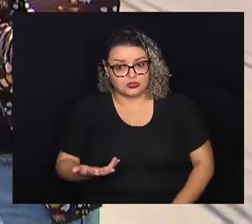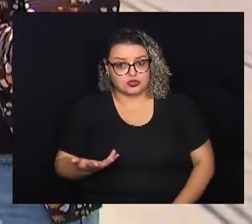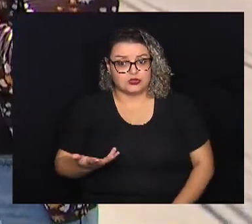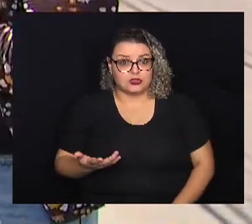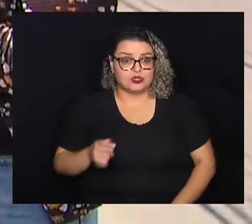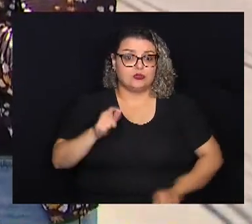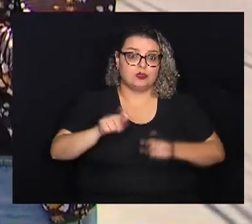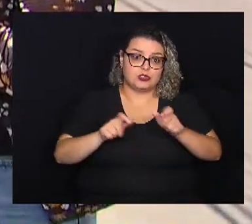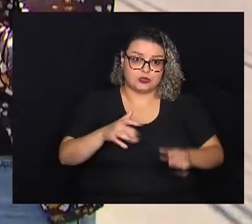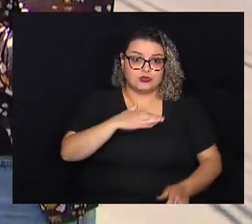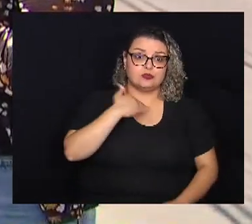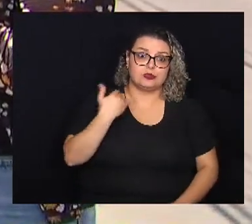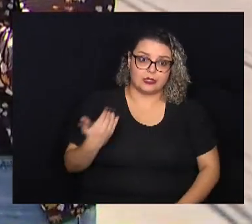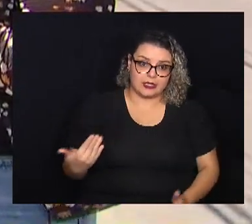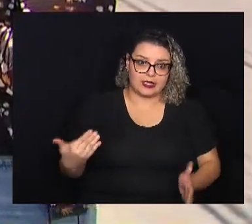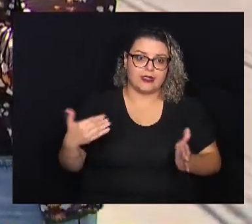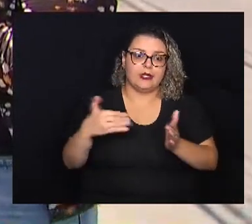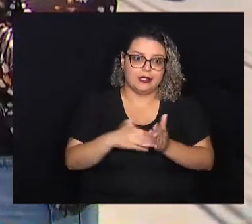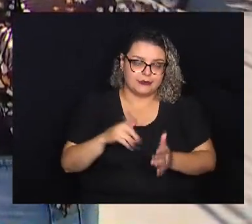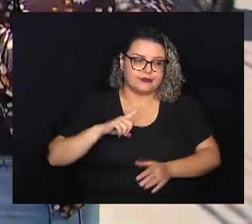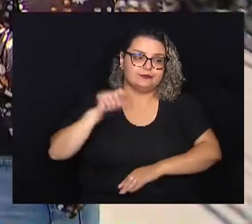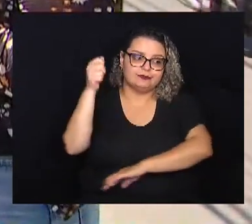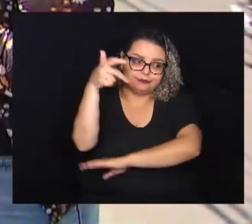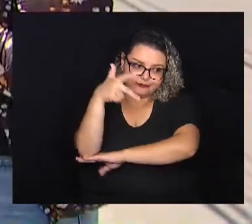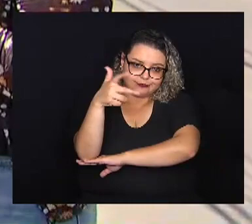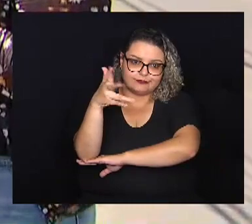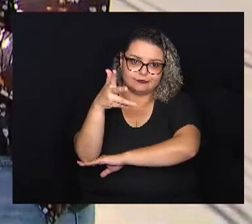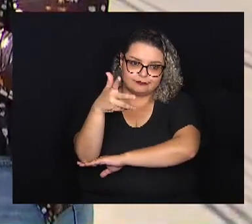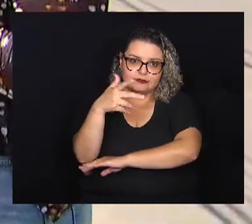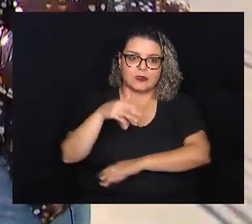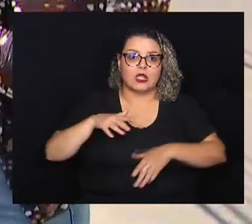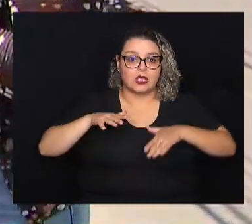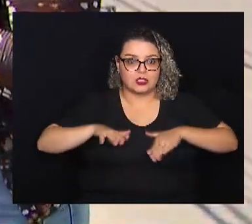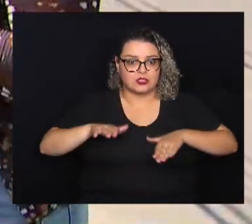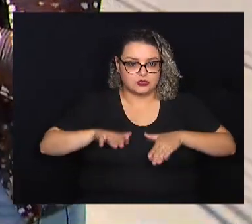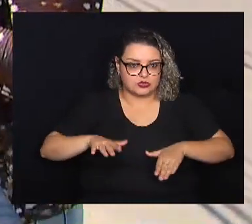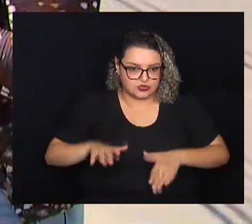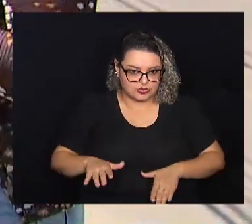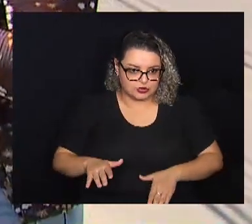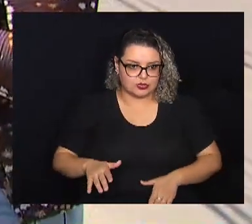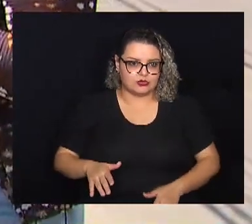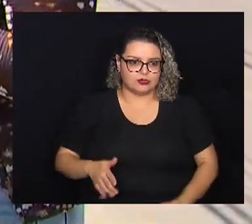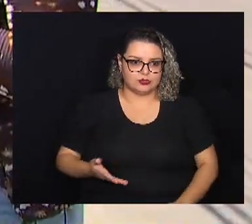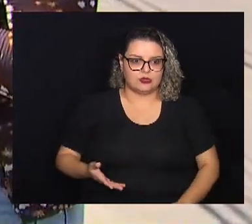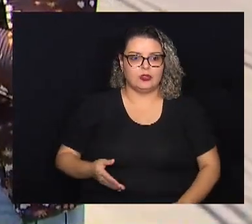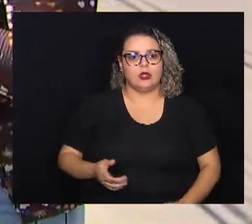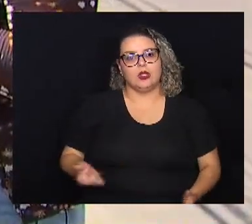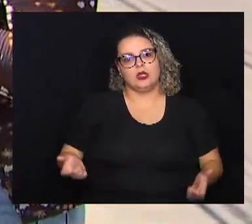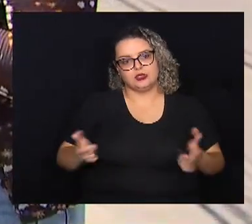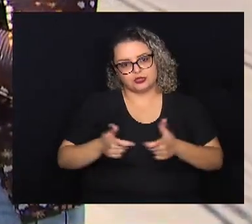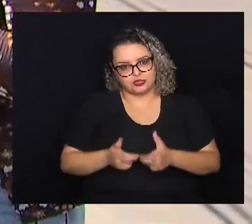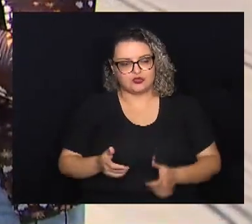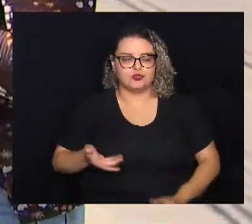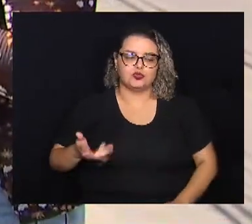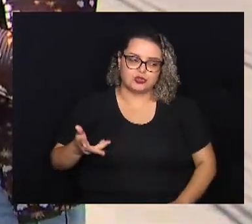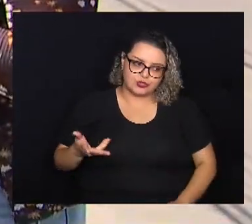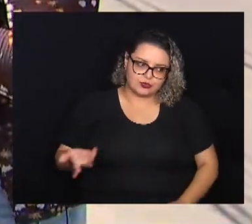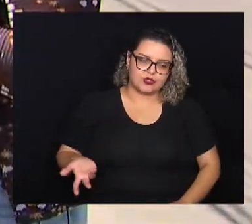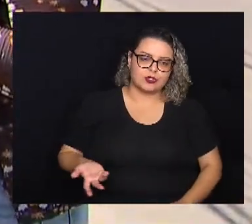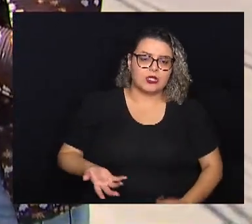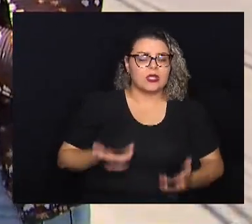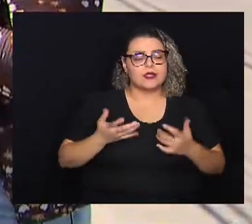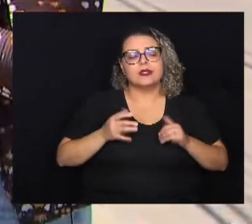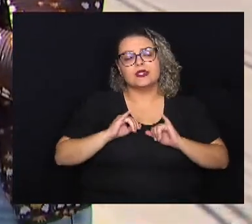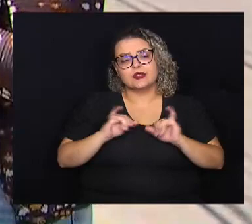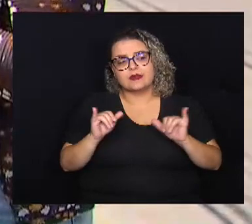vidas mesmo tendo radar que diminua, que peça para que seja diminuída a velocidade. Gostaria que você